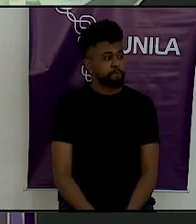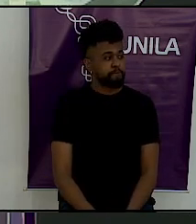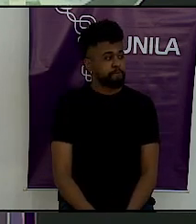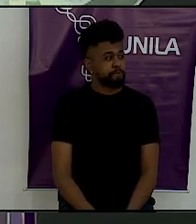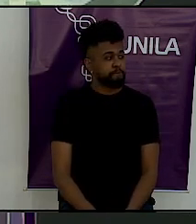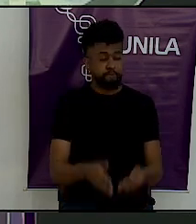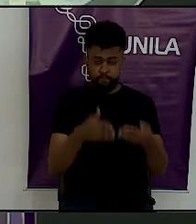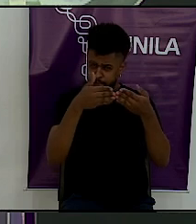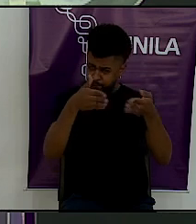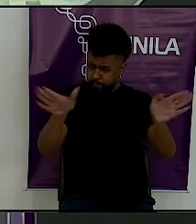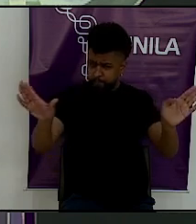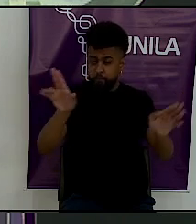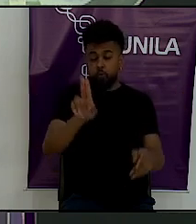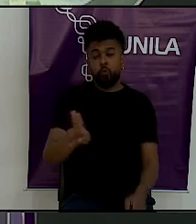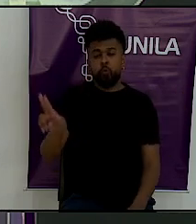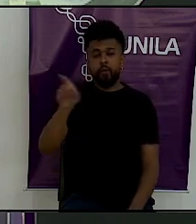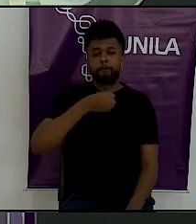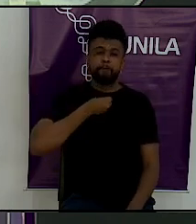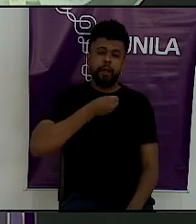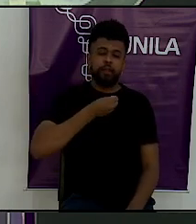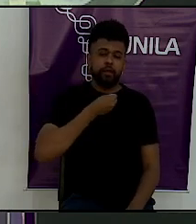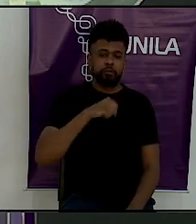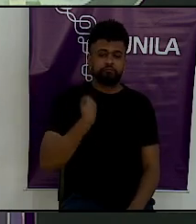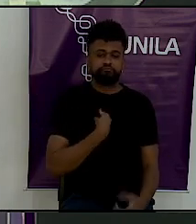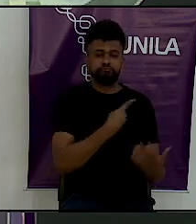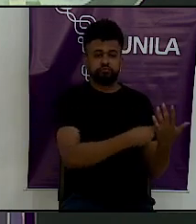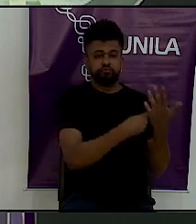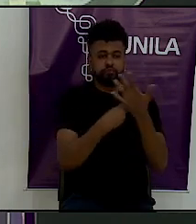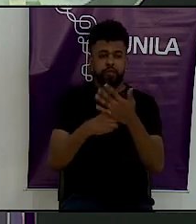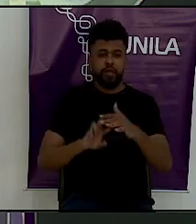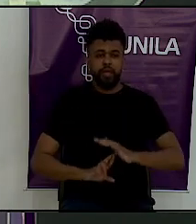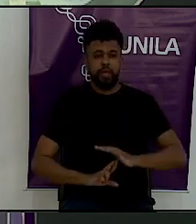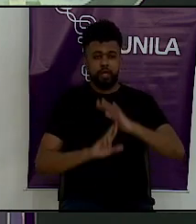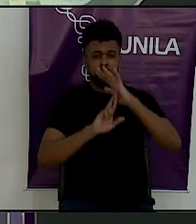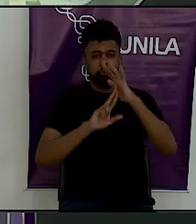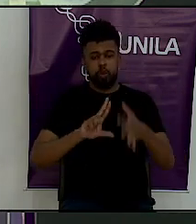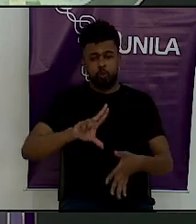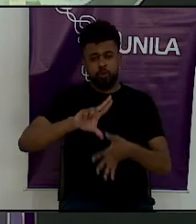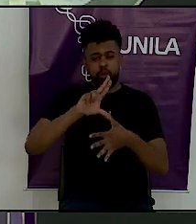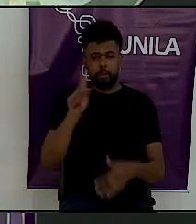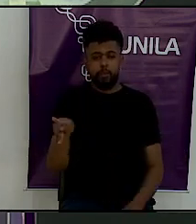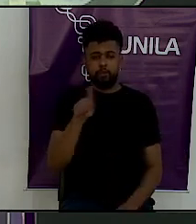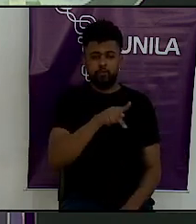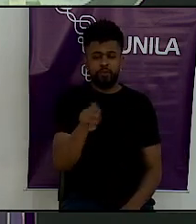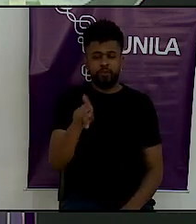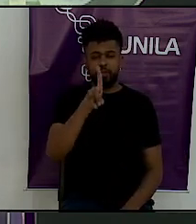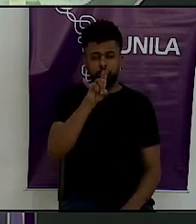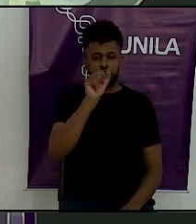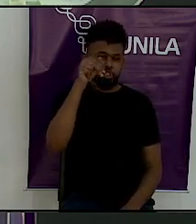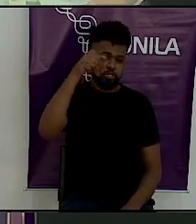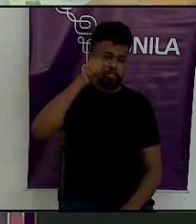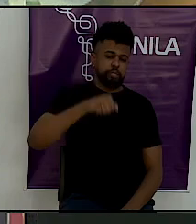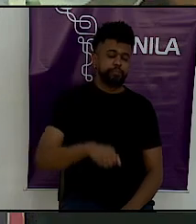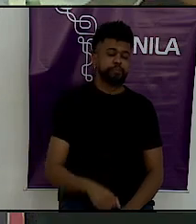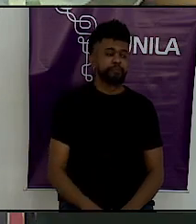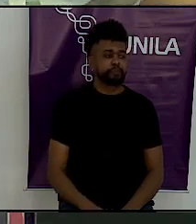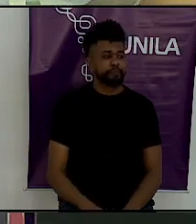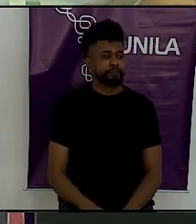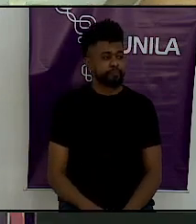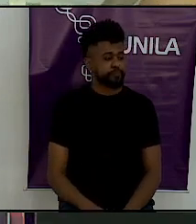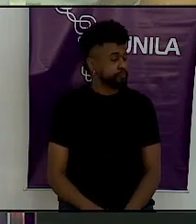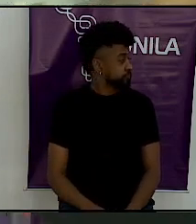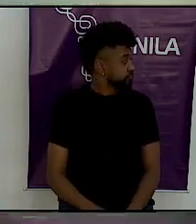Para a abertura e uso da palavra, convidamos a reitora da UNILA, professora Diana Araújo Pereira.